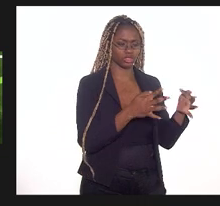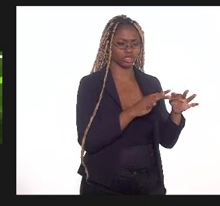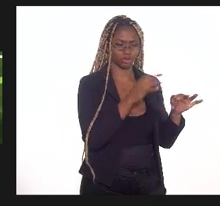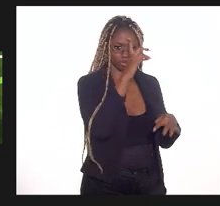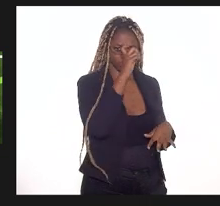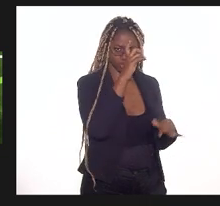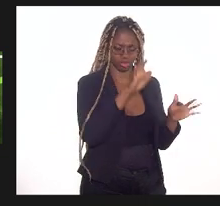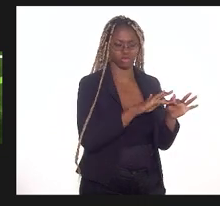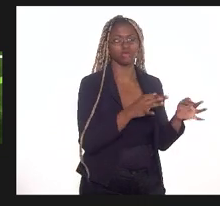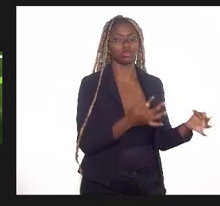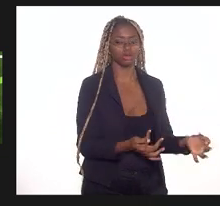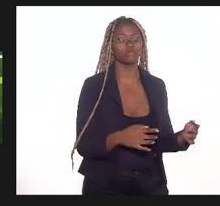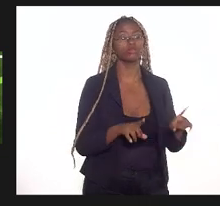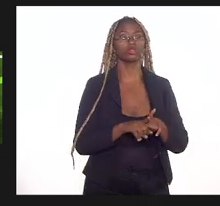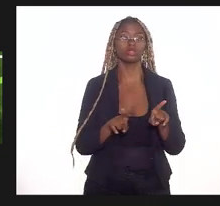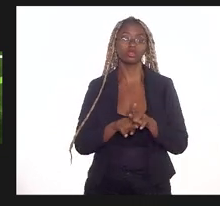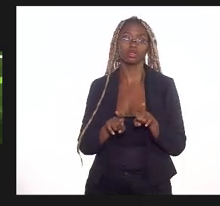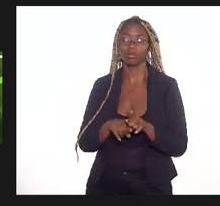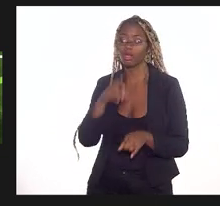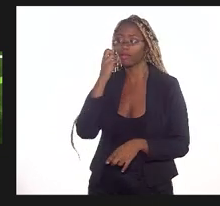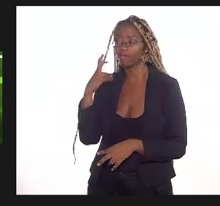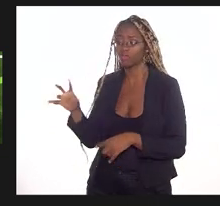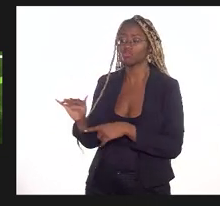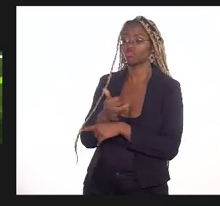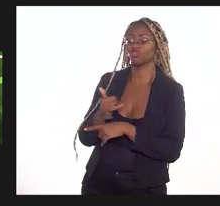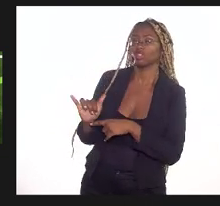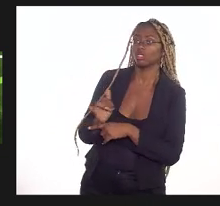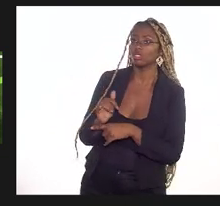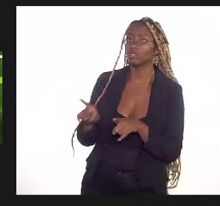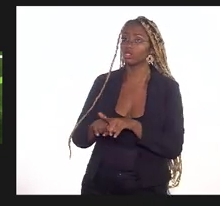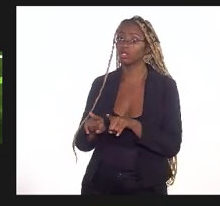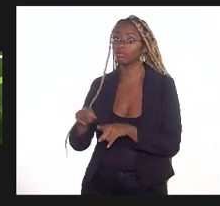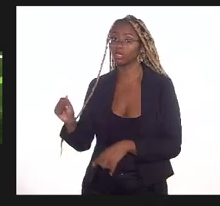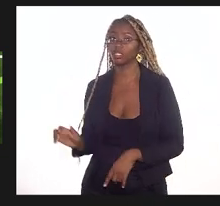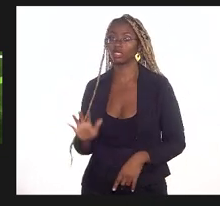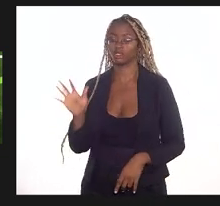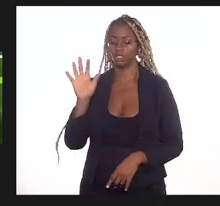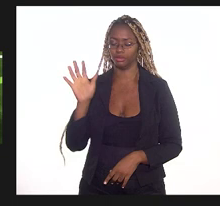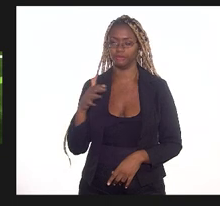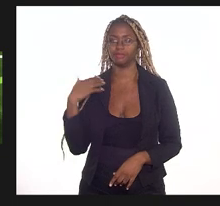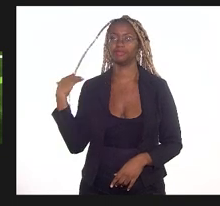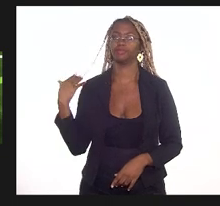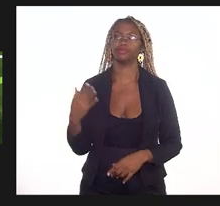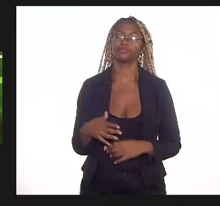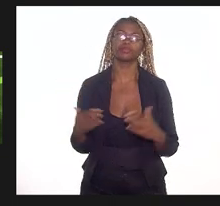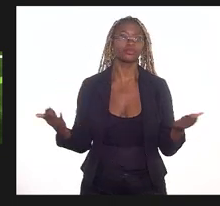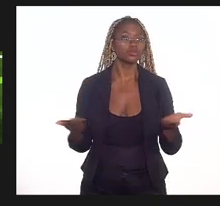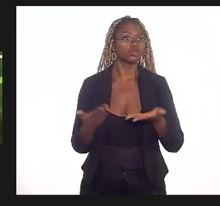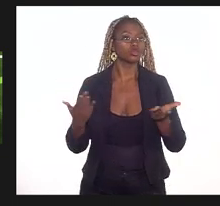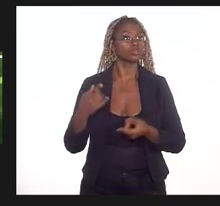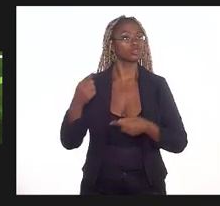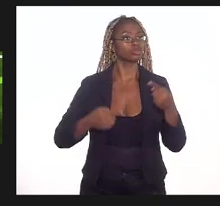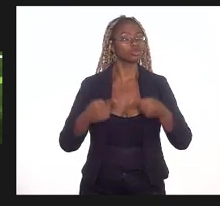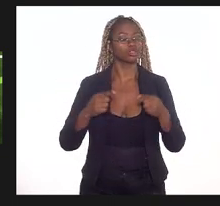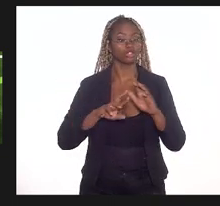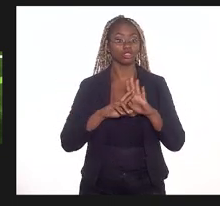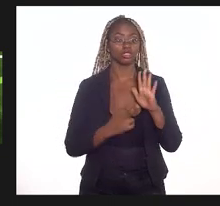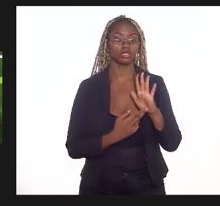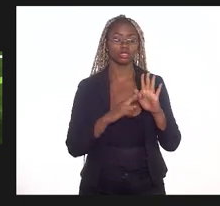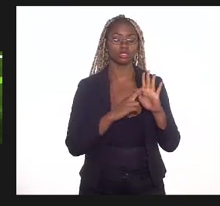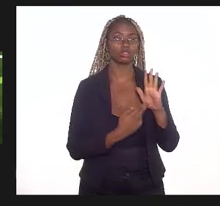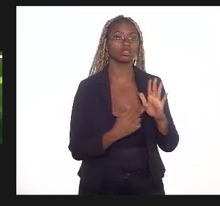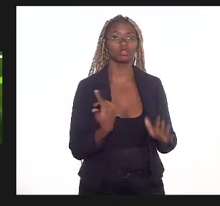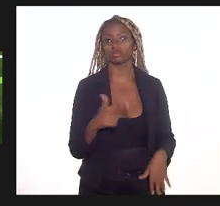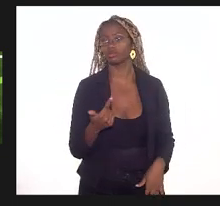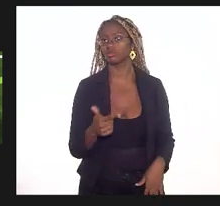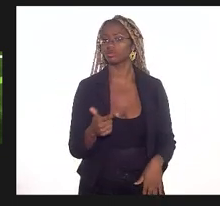que é considerada para regular o que é estratégico, o que é de alto custo. Hoje, não existe uma política de regulação voltada para os